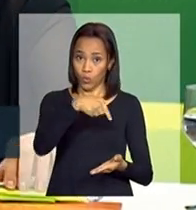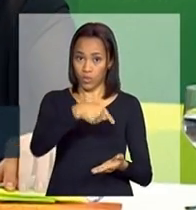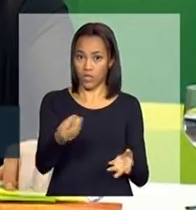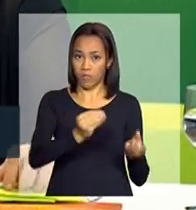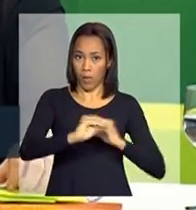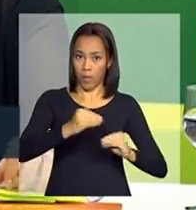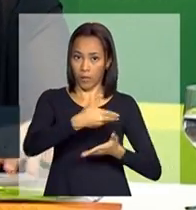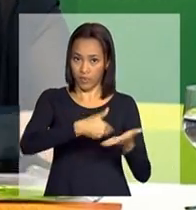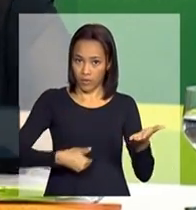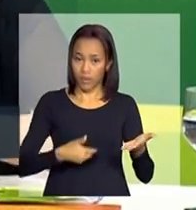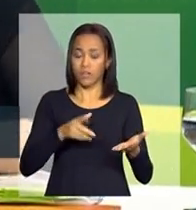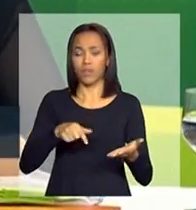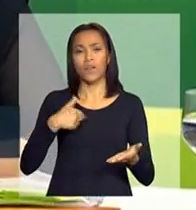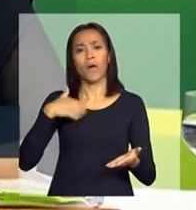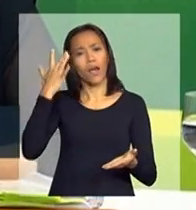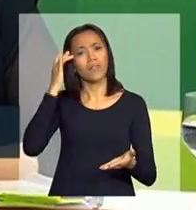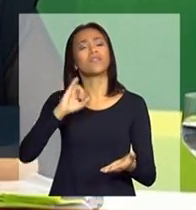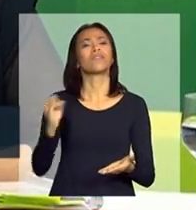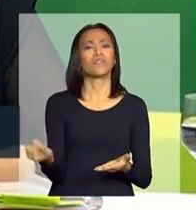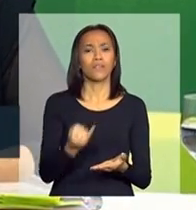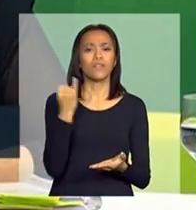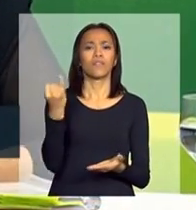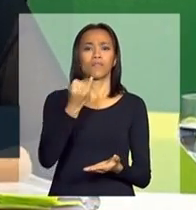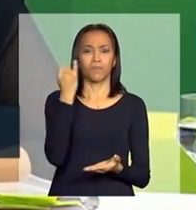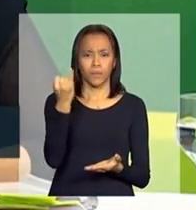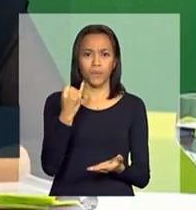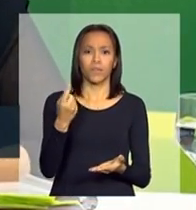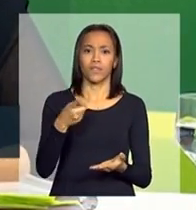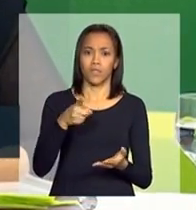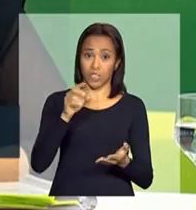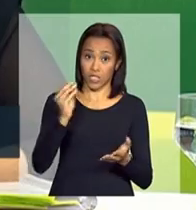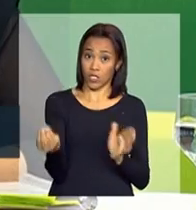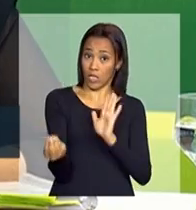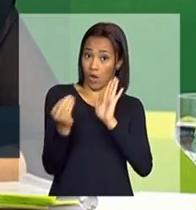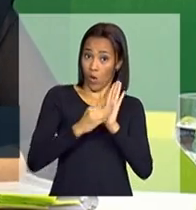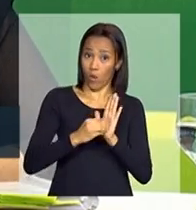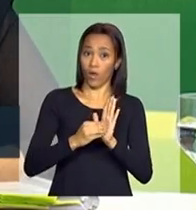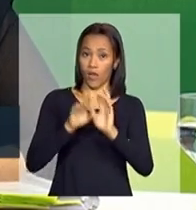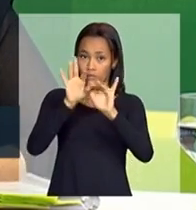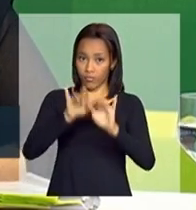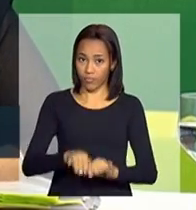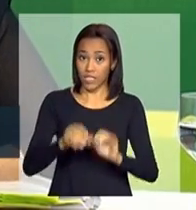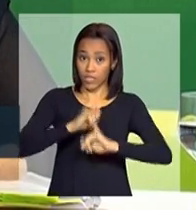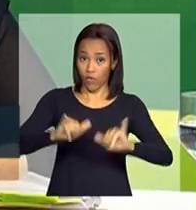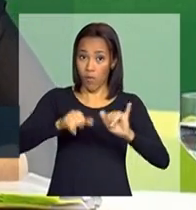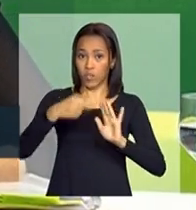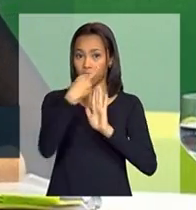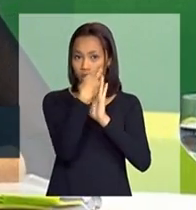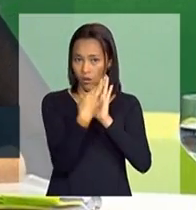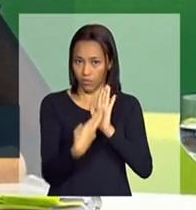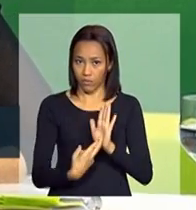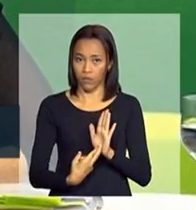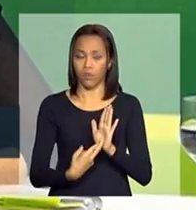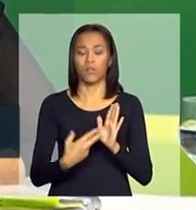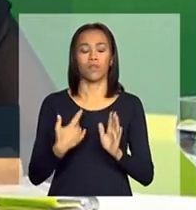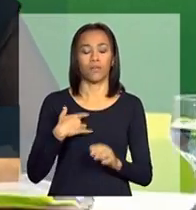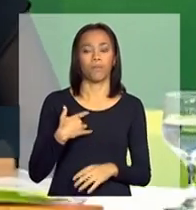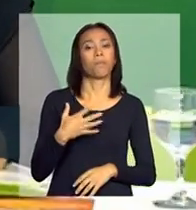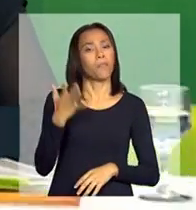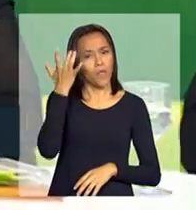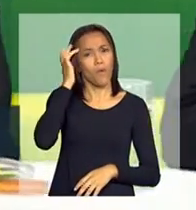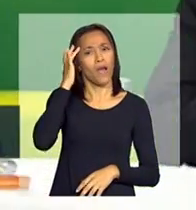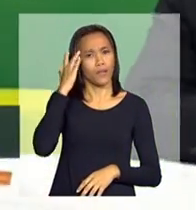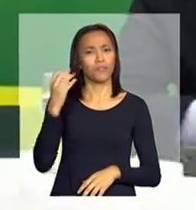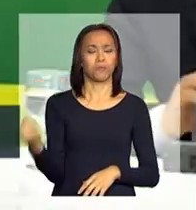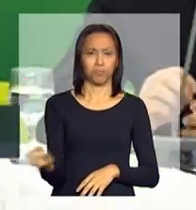seja eh considerado e levantado no no relatório muito muito bom mesmo Olha eu acho que é muito positiva a questão